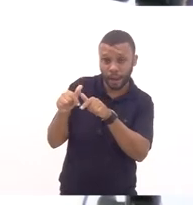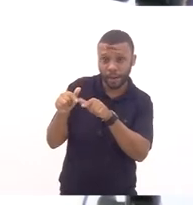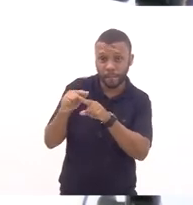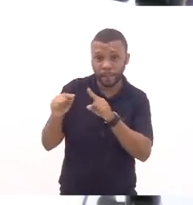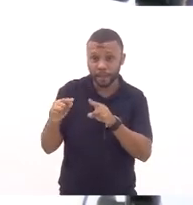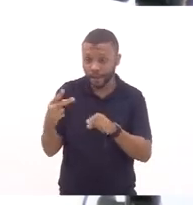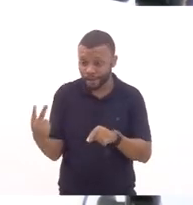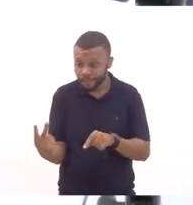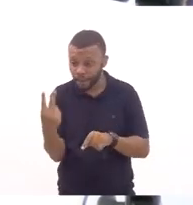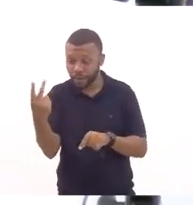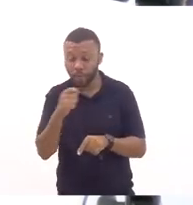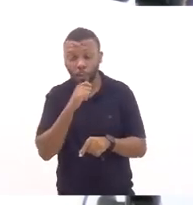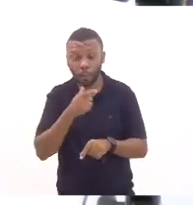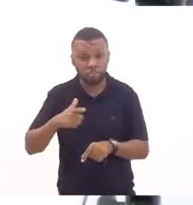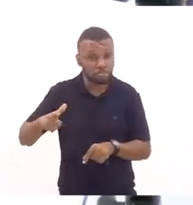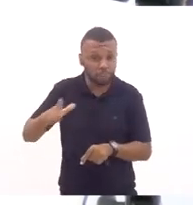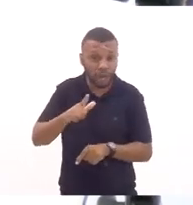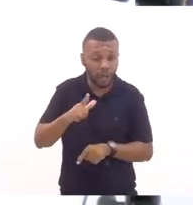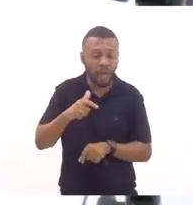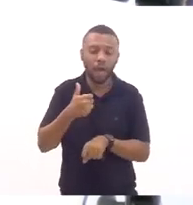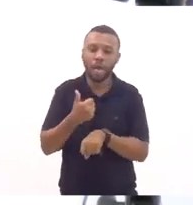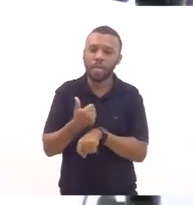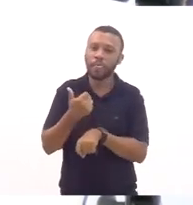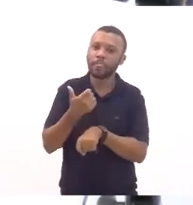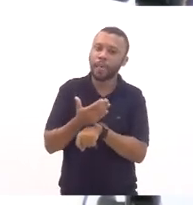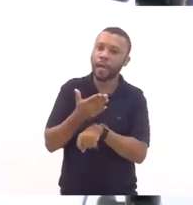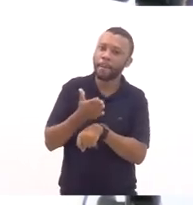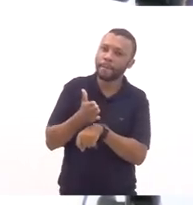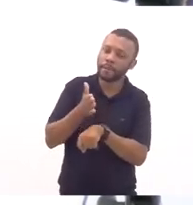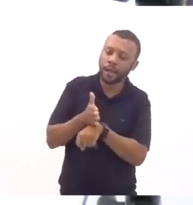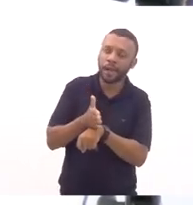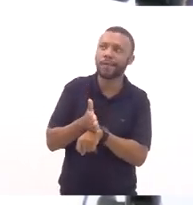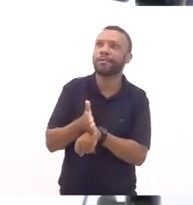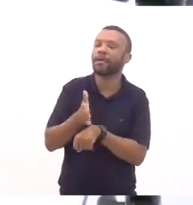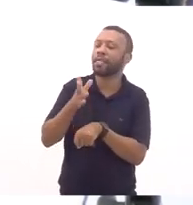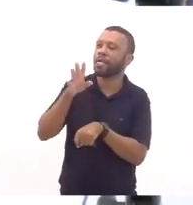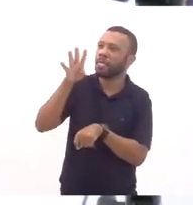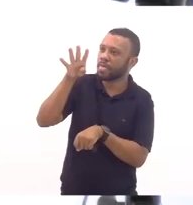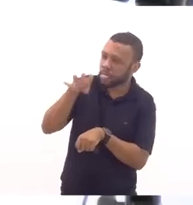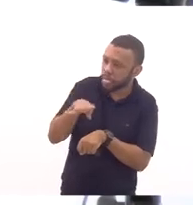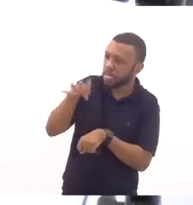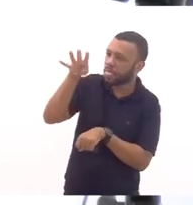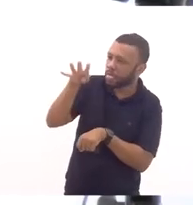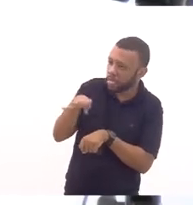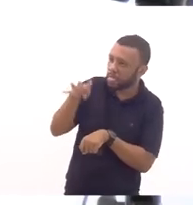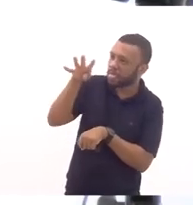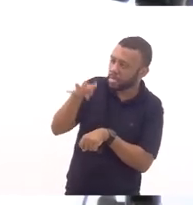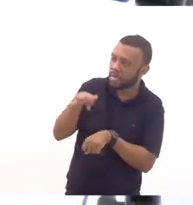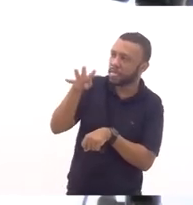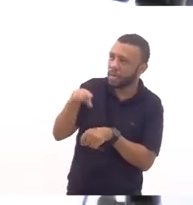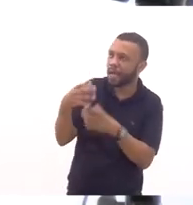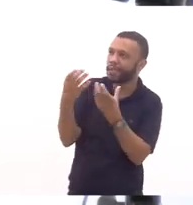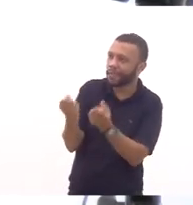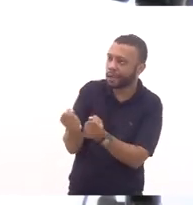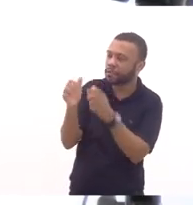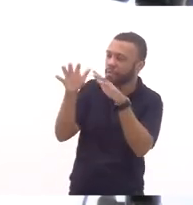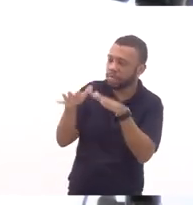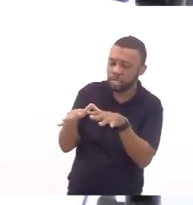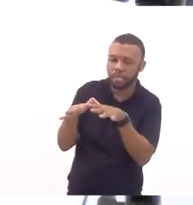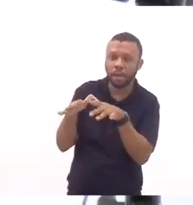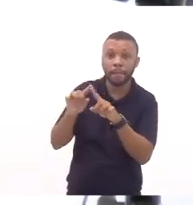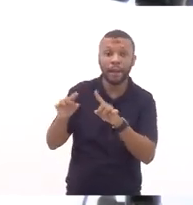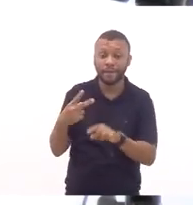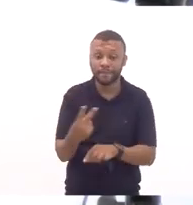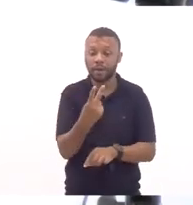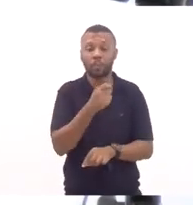valorização. É só isso. É o tempo inteiro sendo sim senhor, sim senhora, mas a gente não tem valorização. Coincidentemente, eu estou